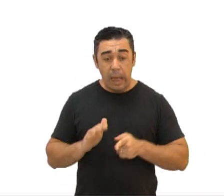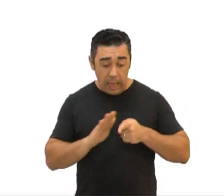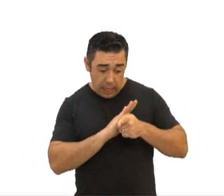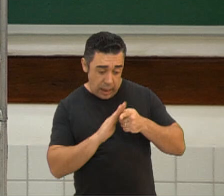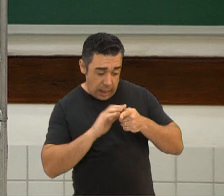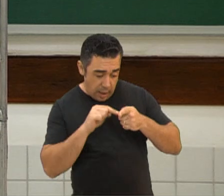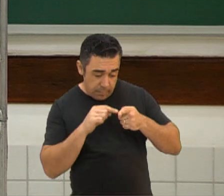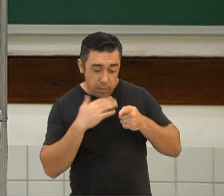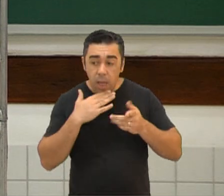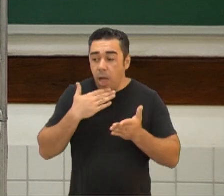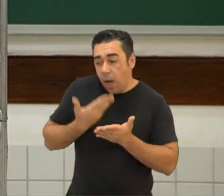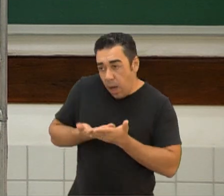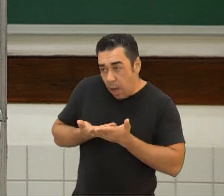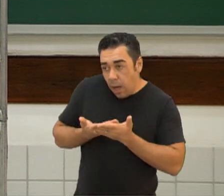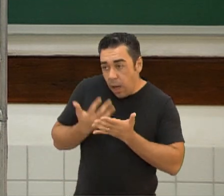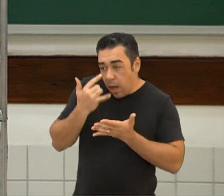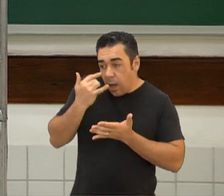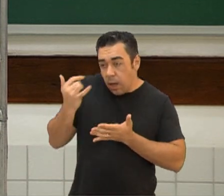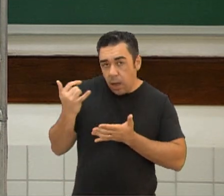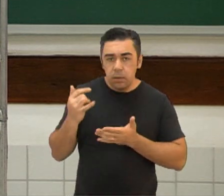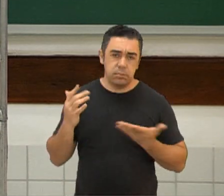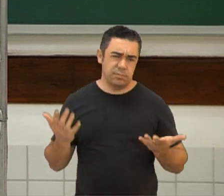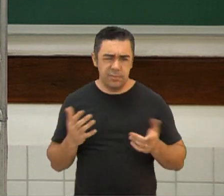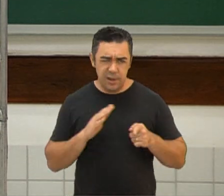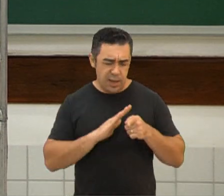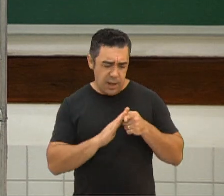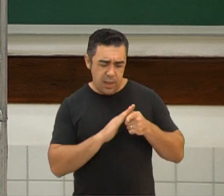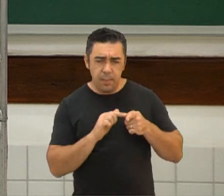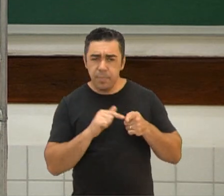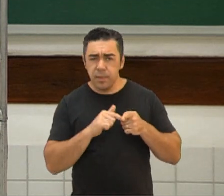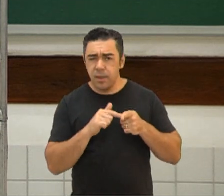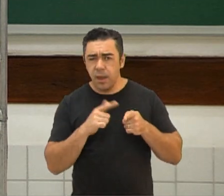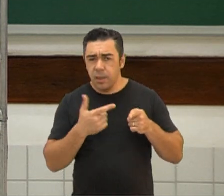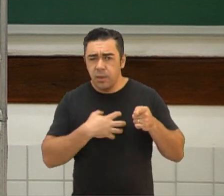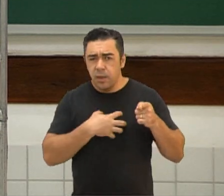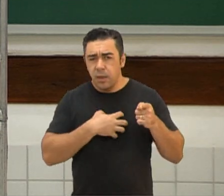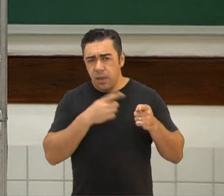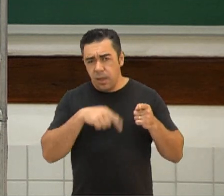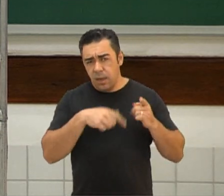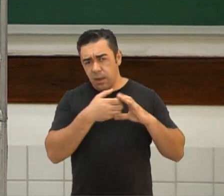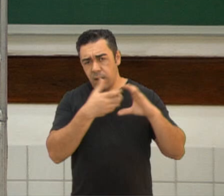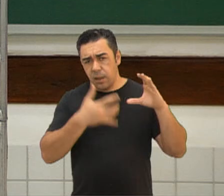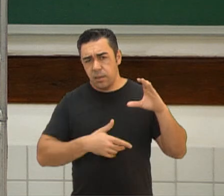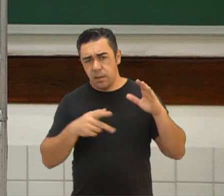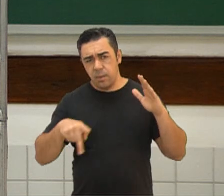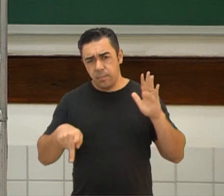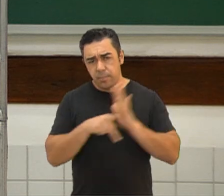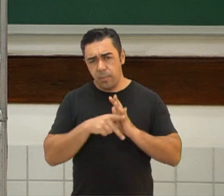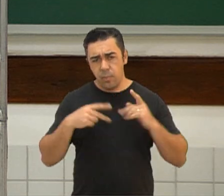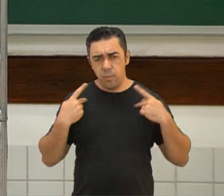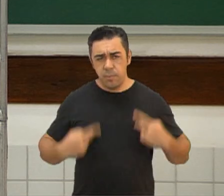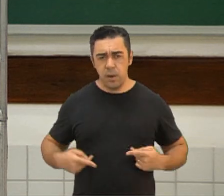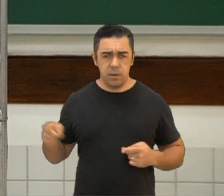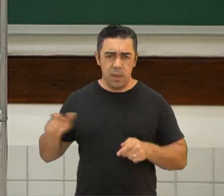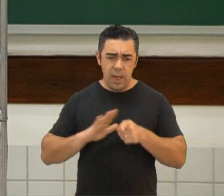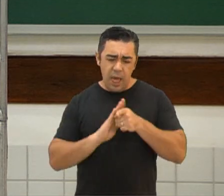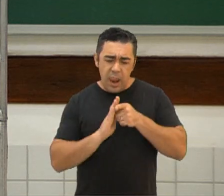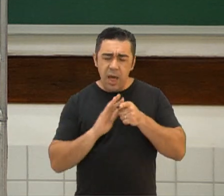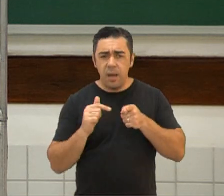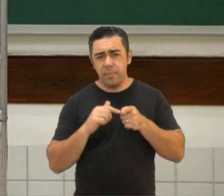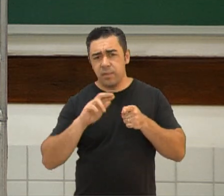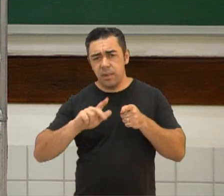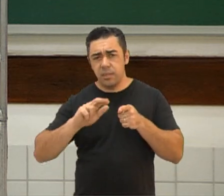com a princesa, né? Encantar-se no sentido de ficaram maravilhadas. São características de pessoas, né? Então, nesse caso, a gente